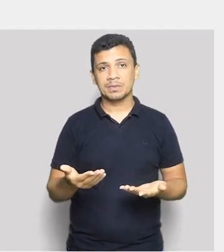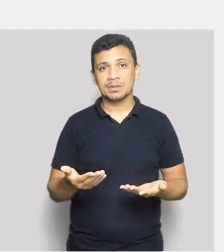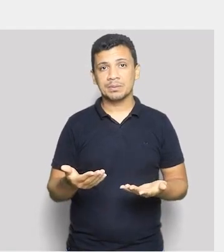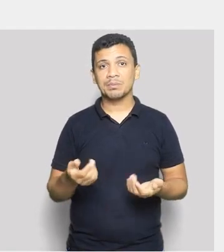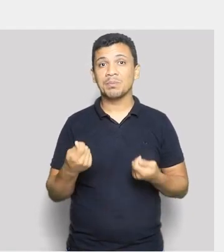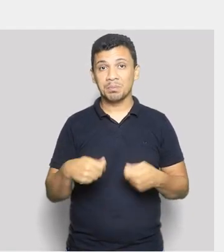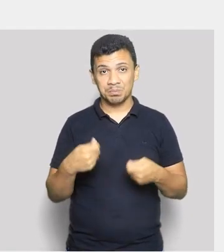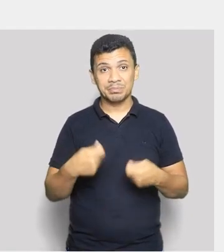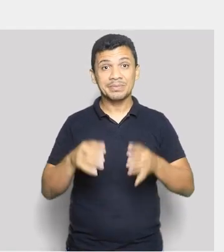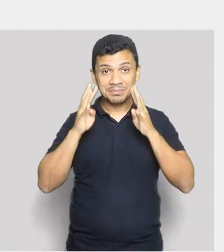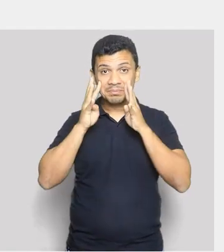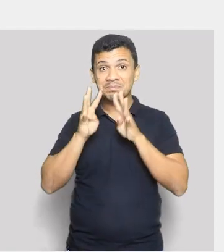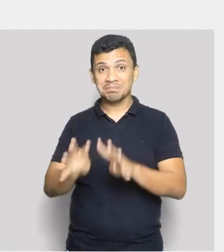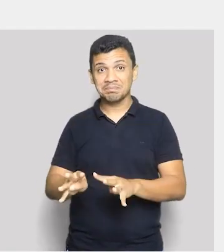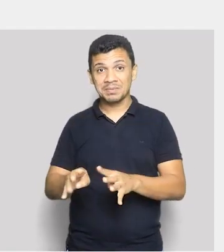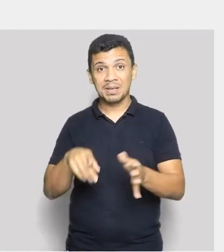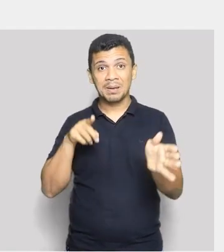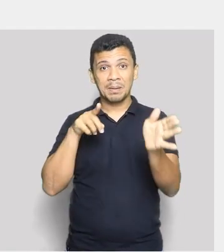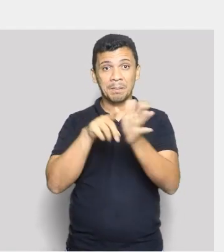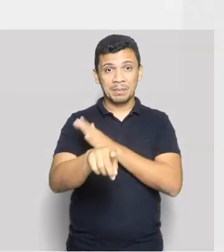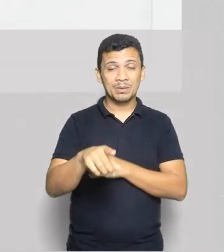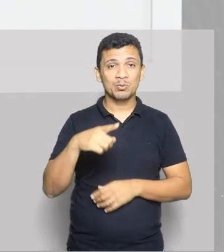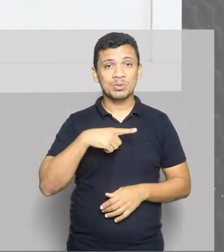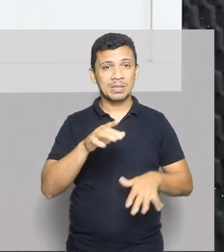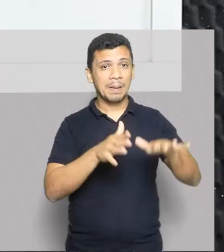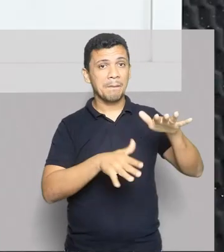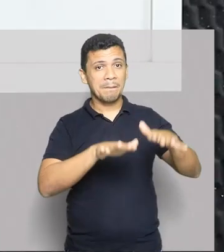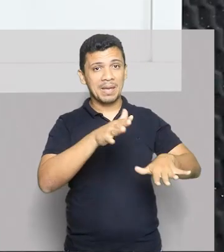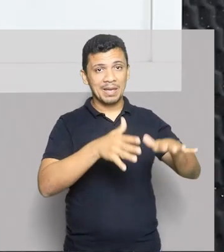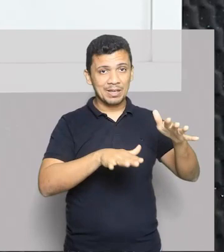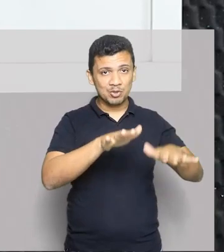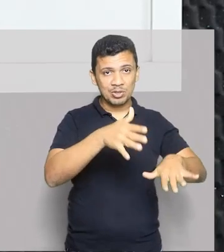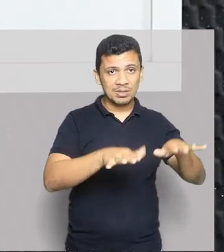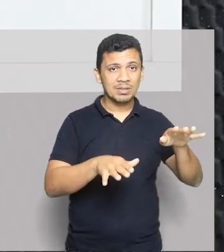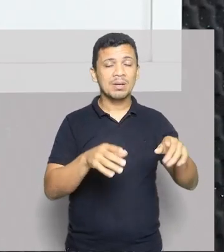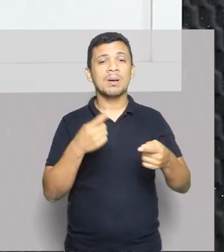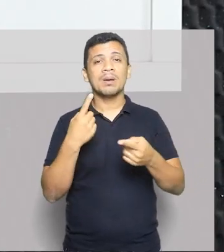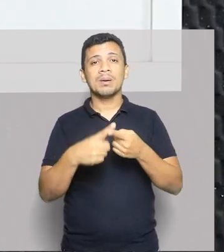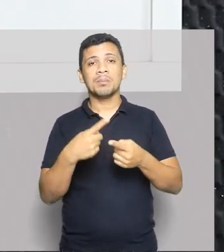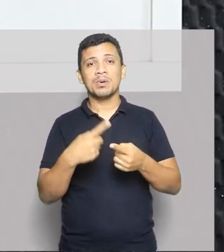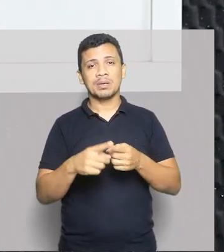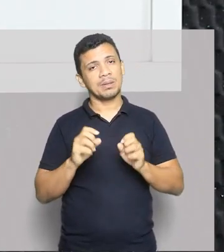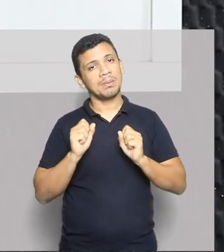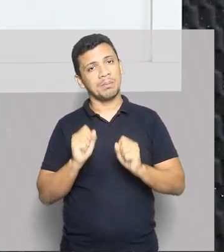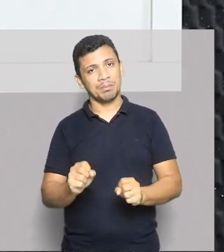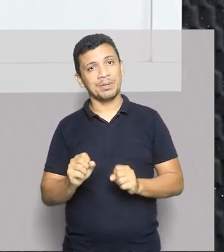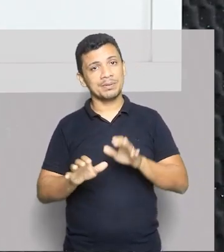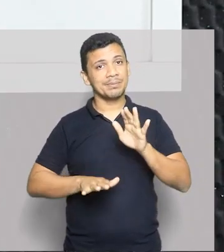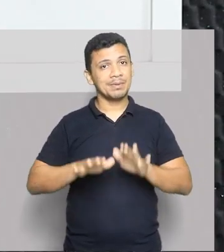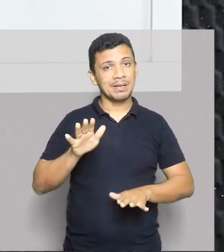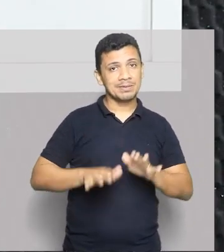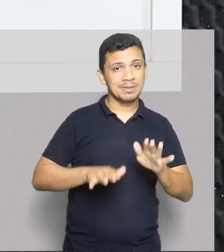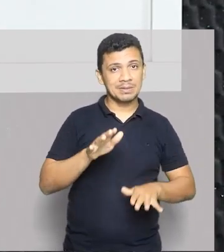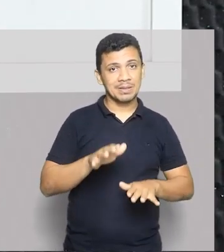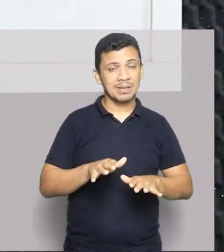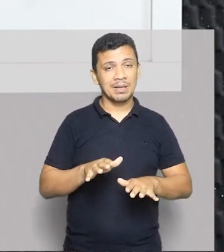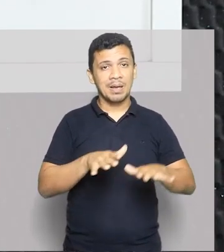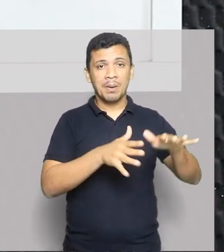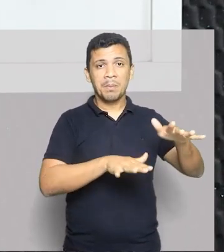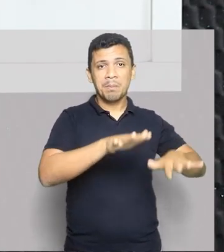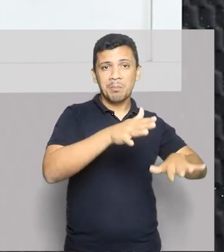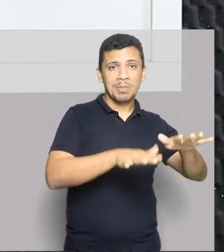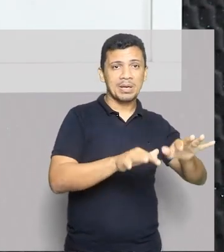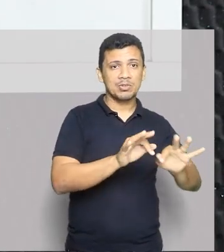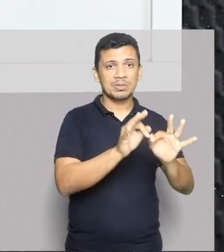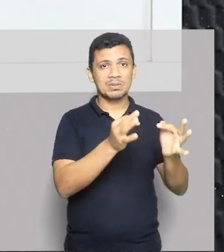muito cuidado quando as questões elas envolvem média, né? Porque você pode se tratar de uma média aritmética